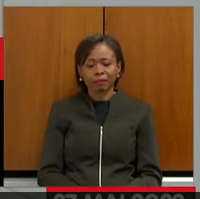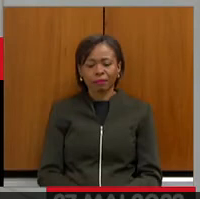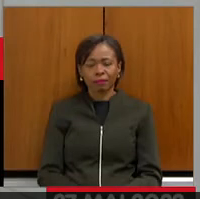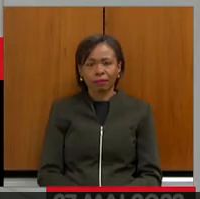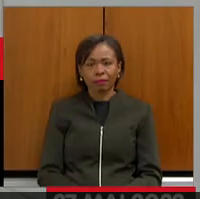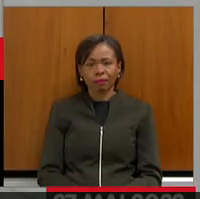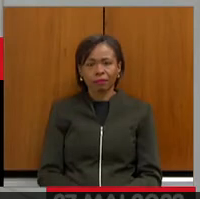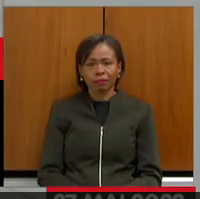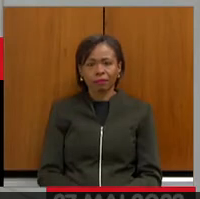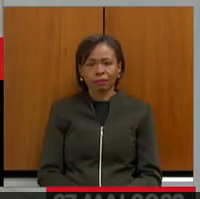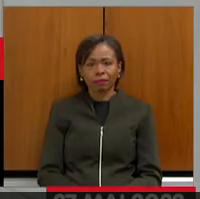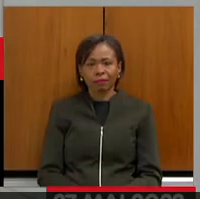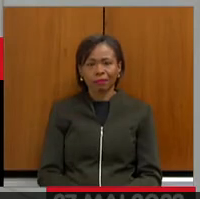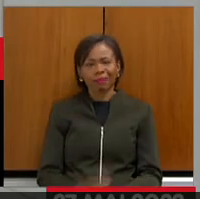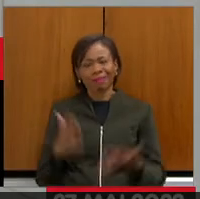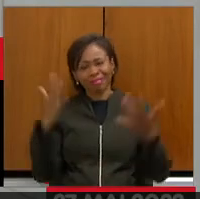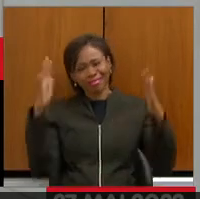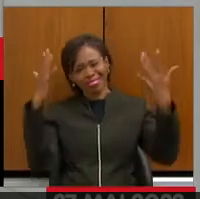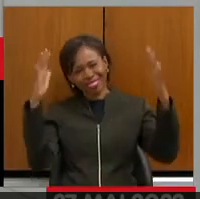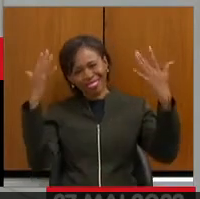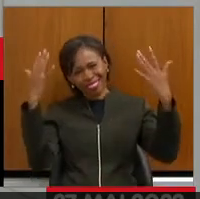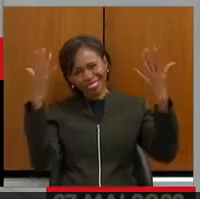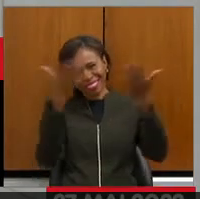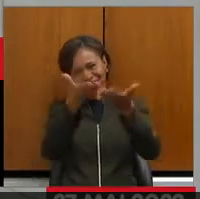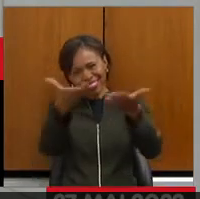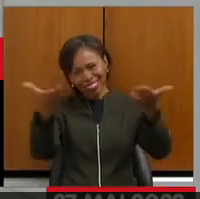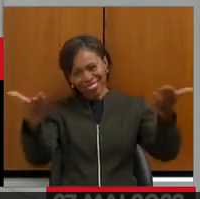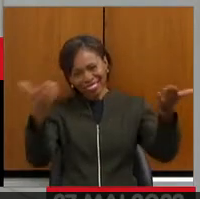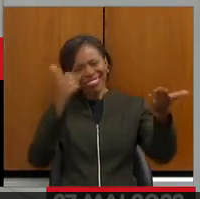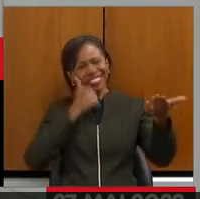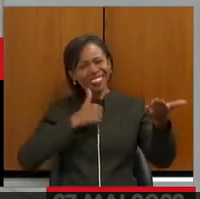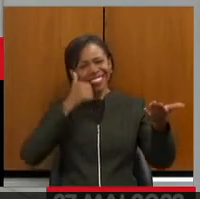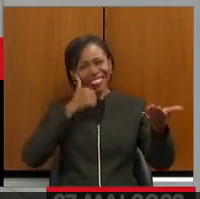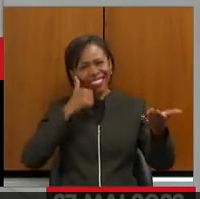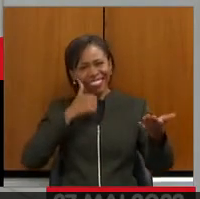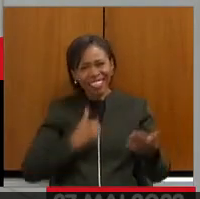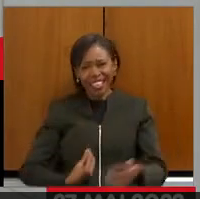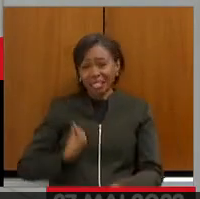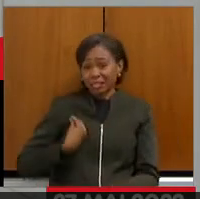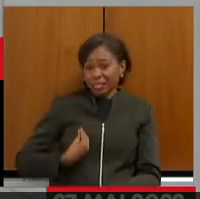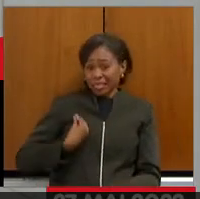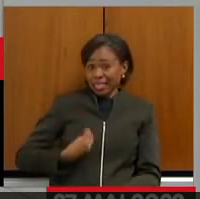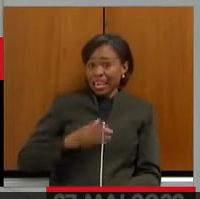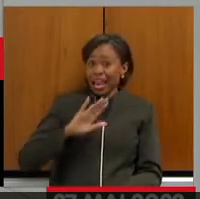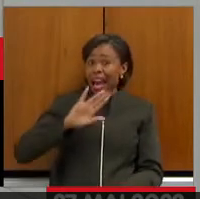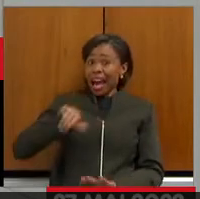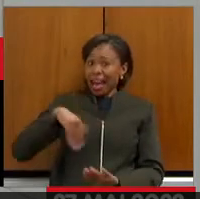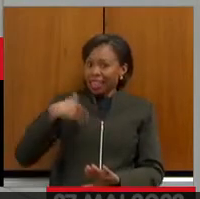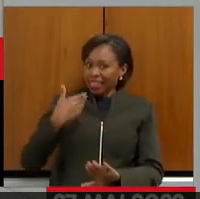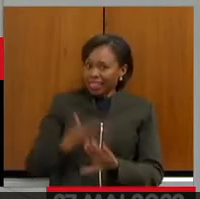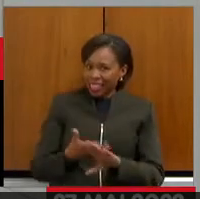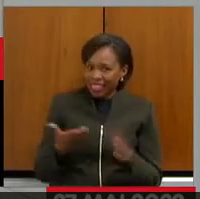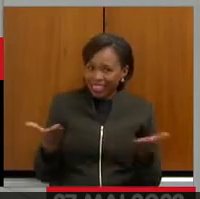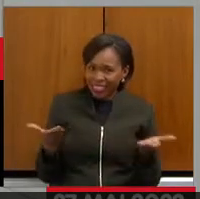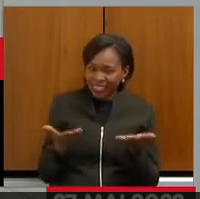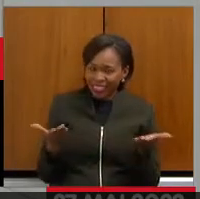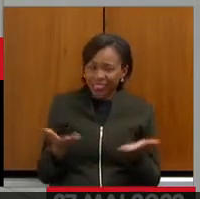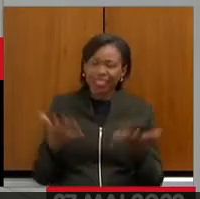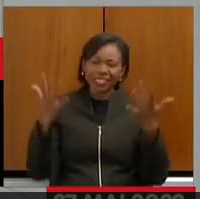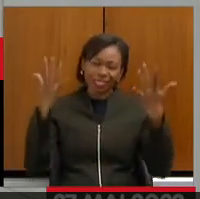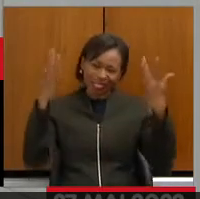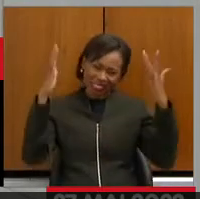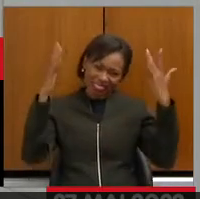Olá saudações mulheres que aqui estamos até agora saudações